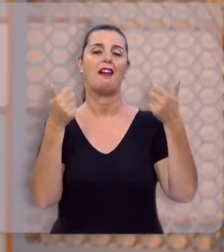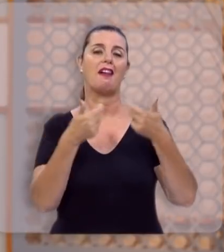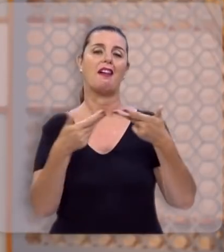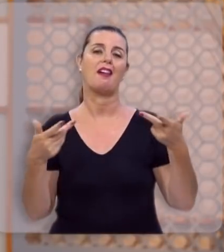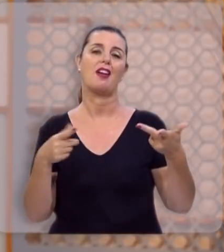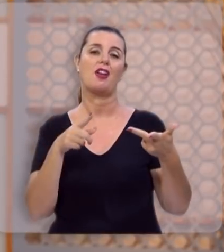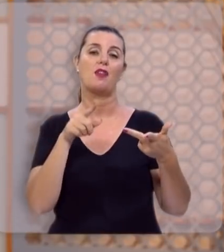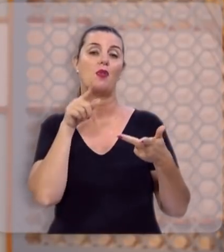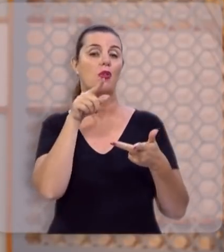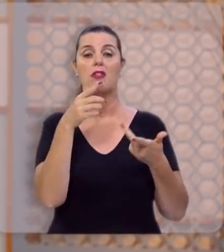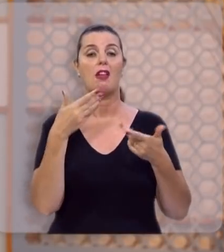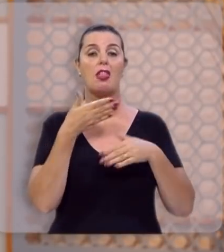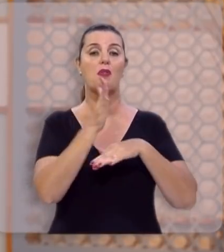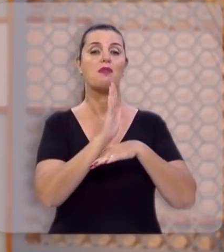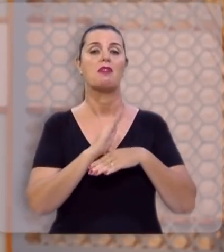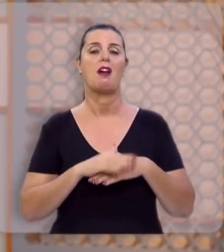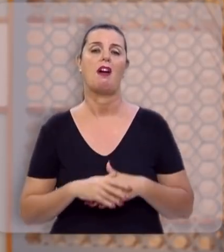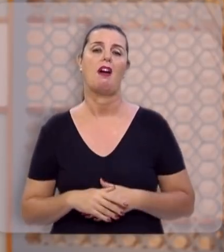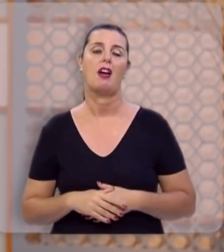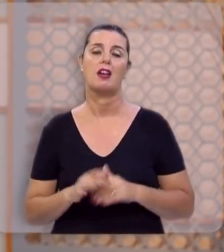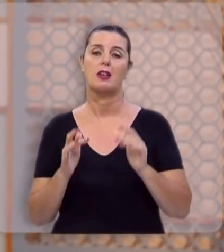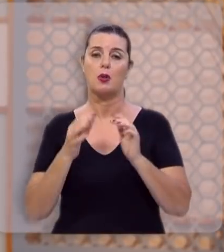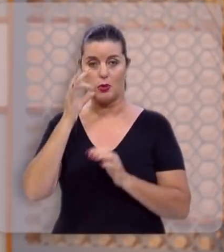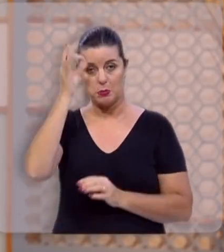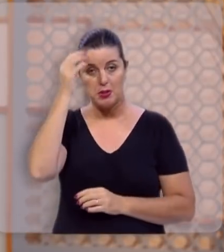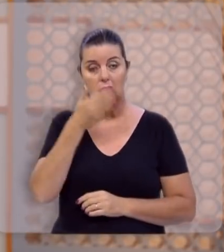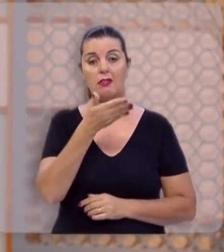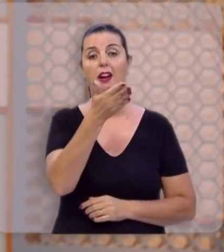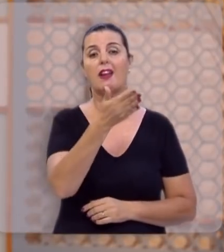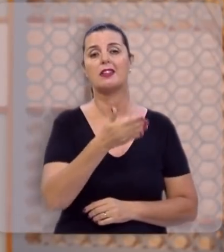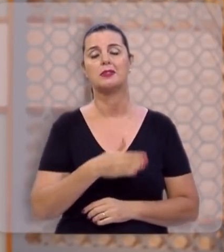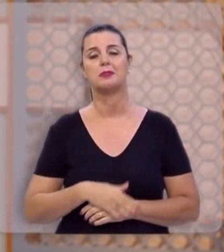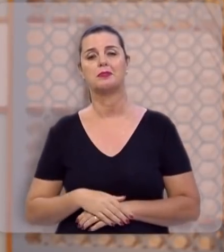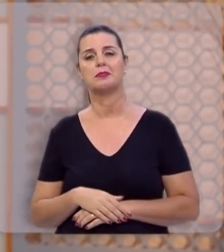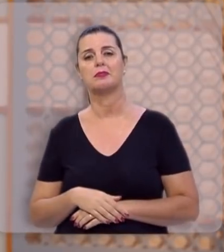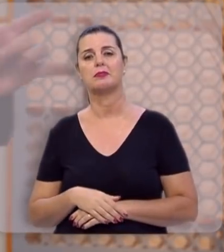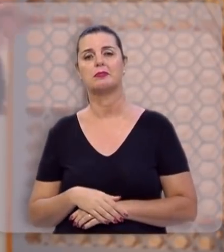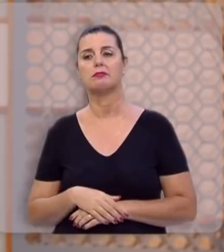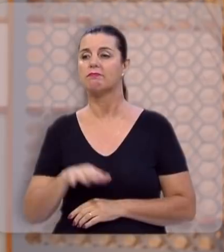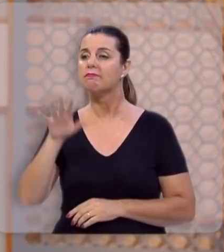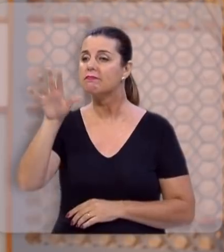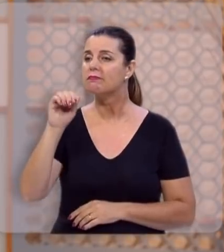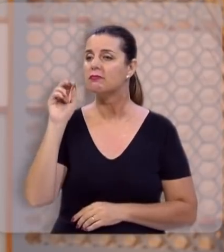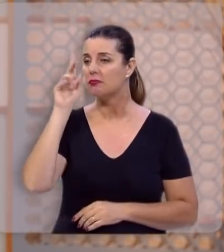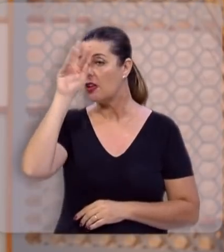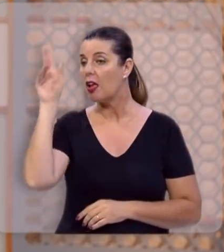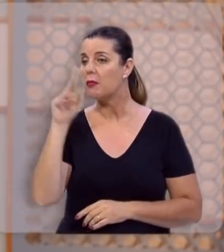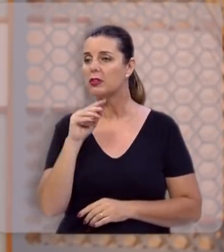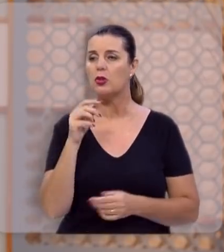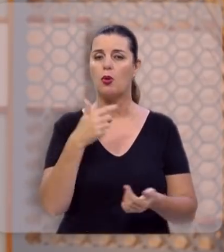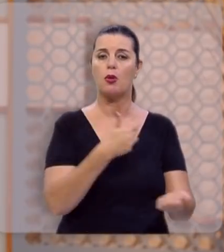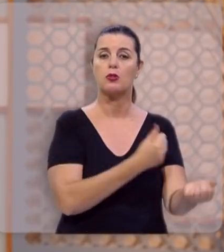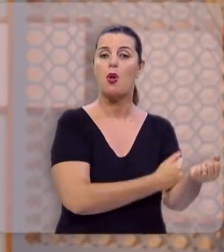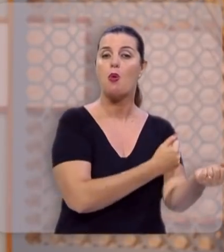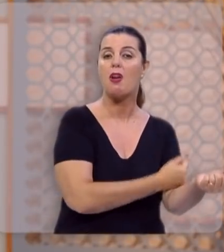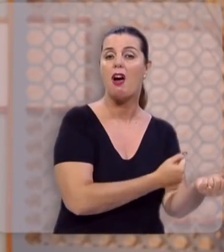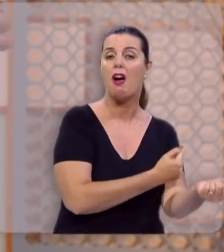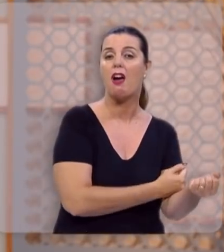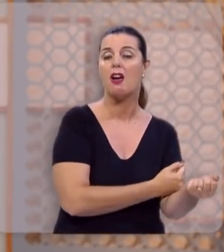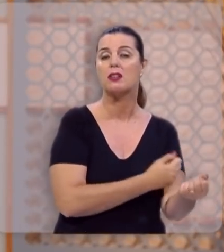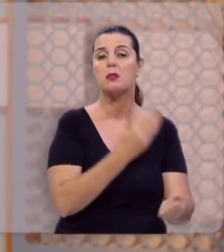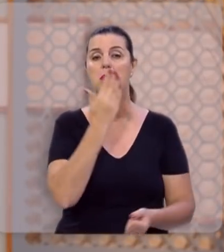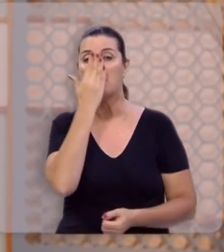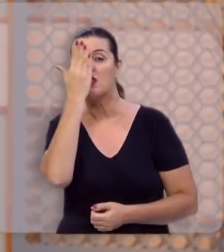sopraria. Ele sopra. Pega o bêbado, o drogado, o prostituto,